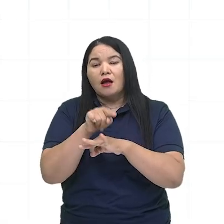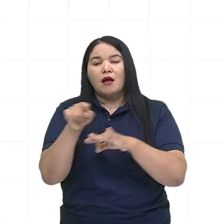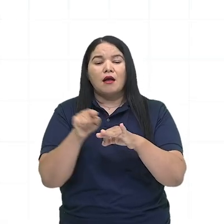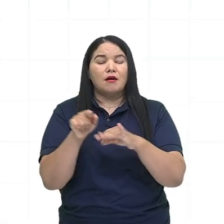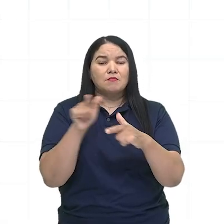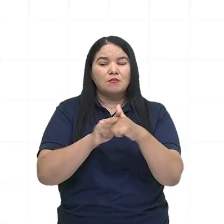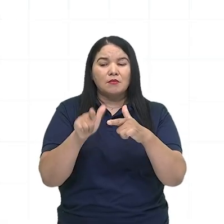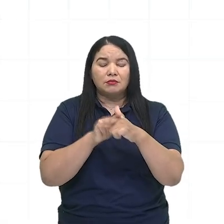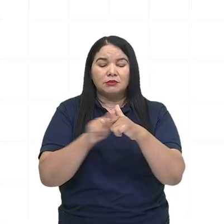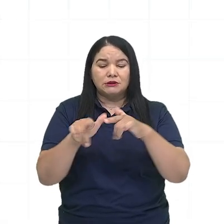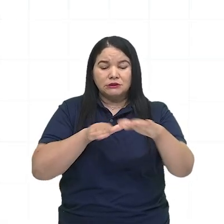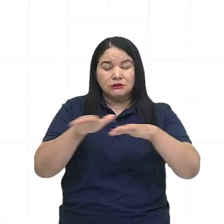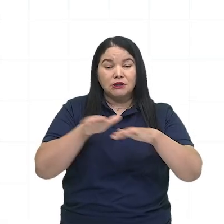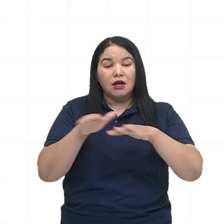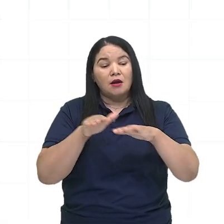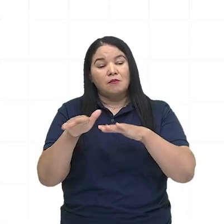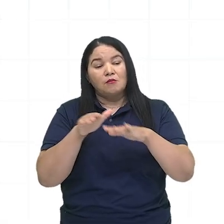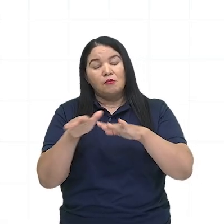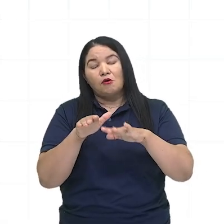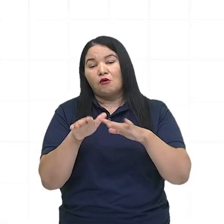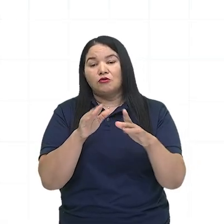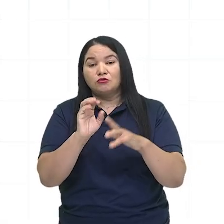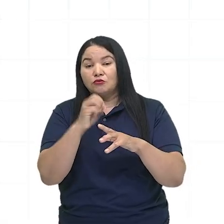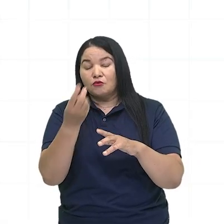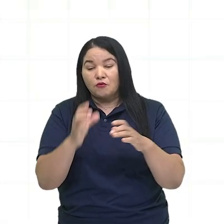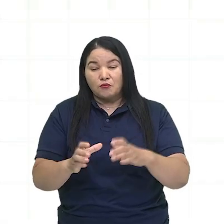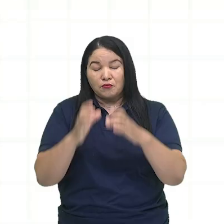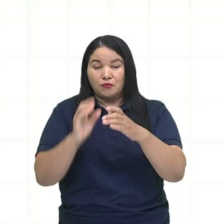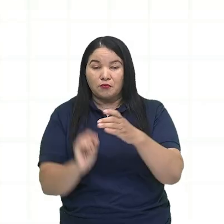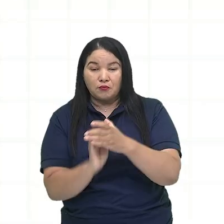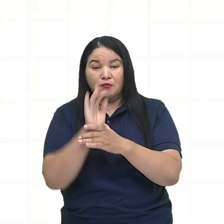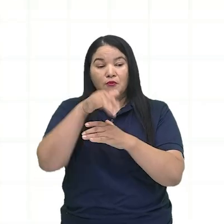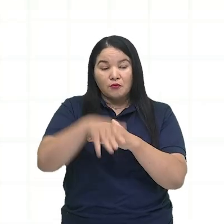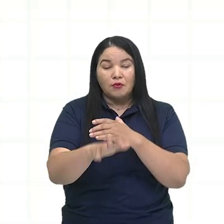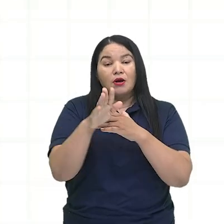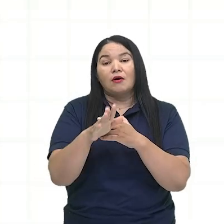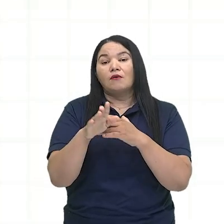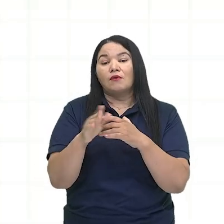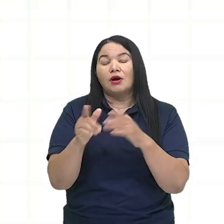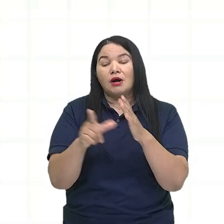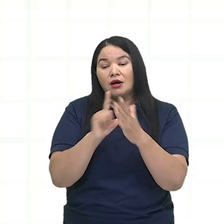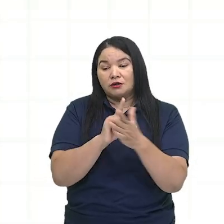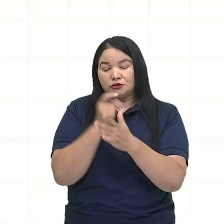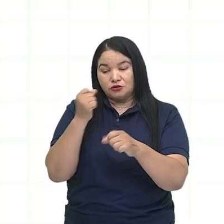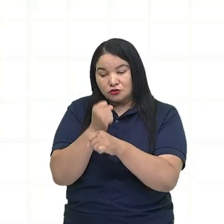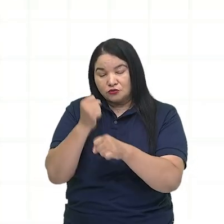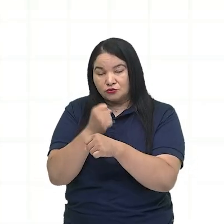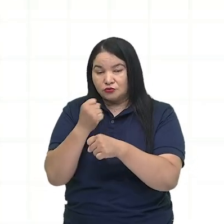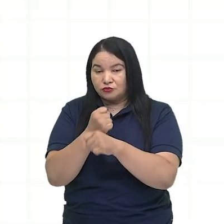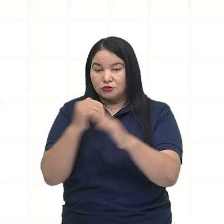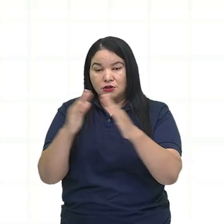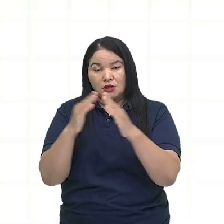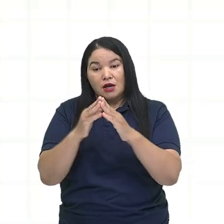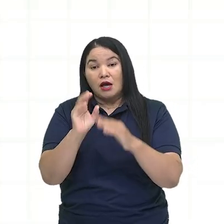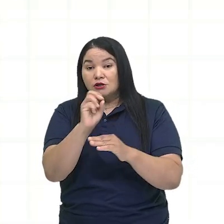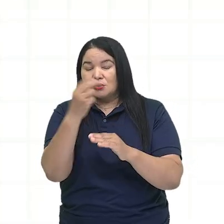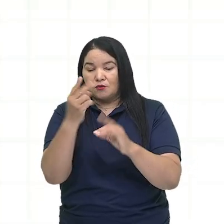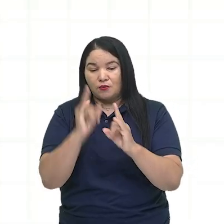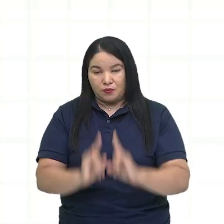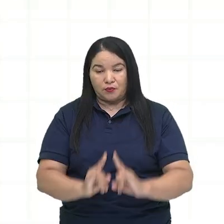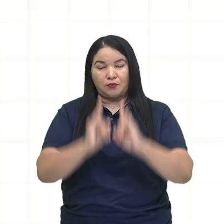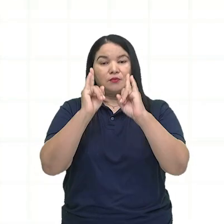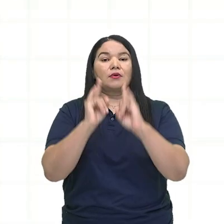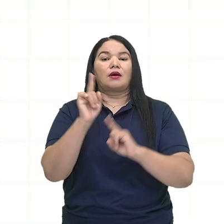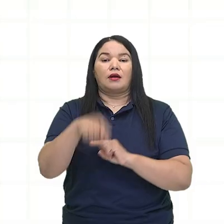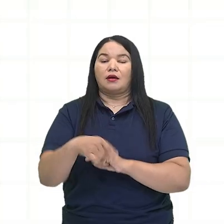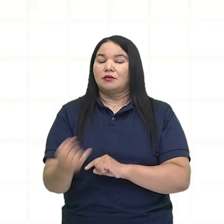e vulcões ao construir casas e edifícios. Então, aqui já é uma importância para a